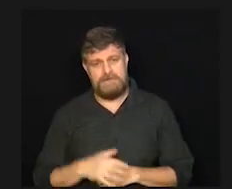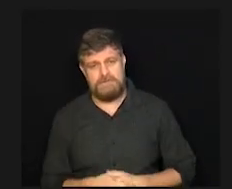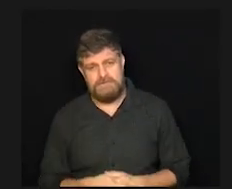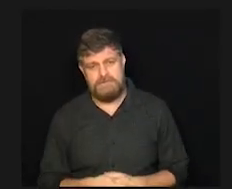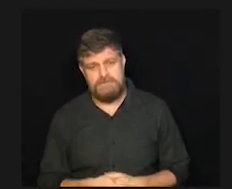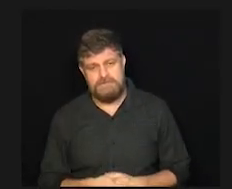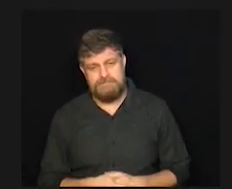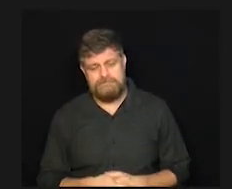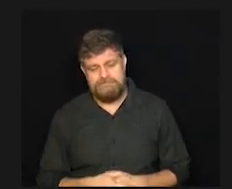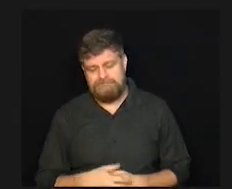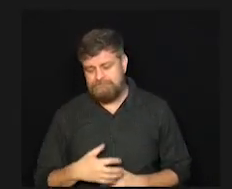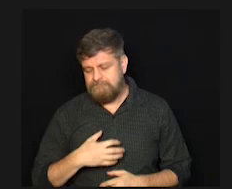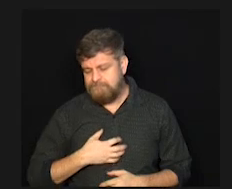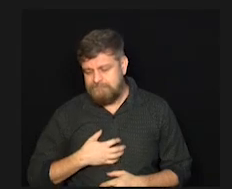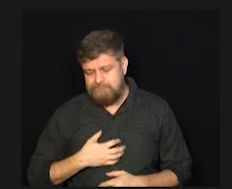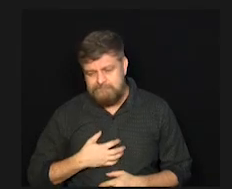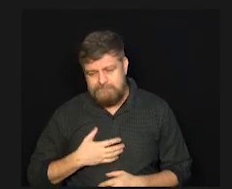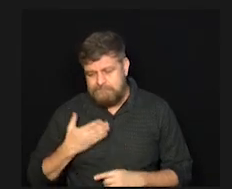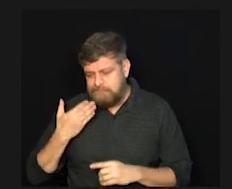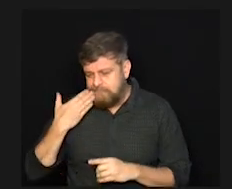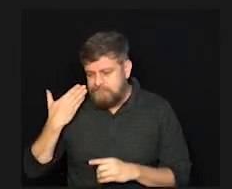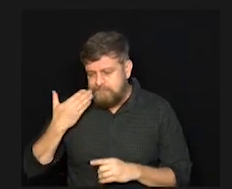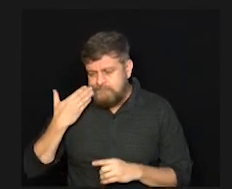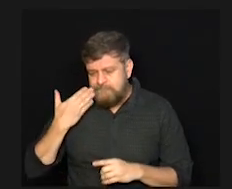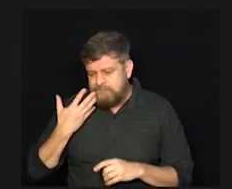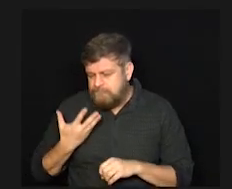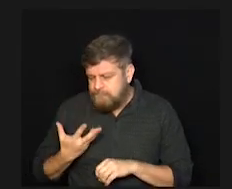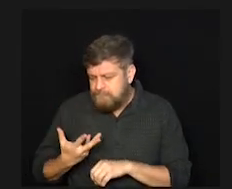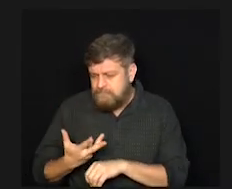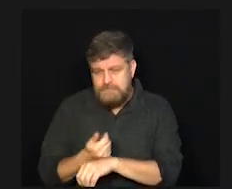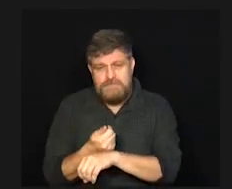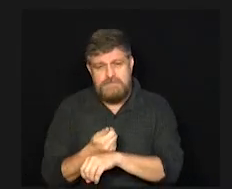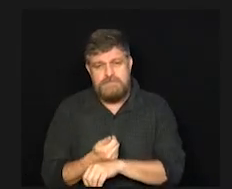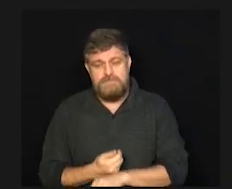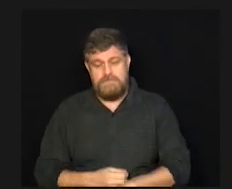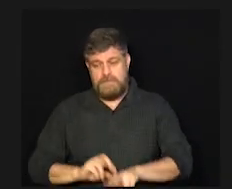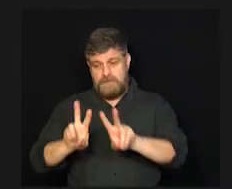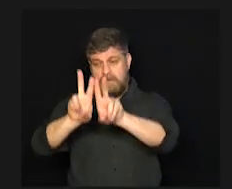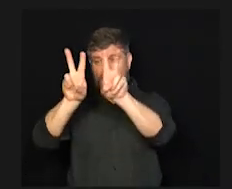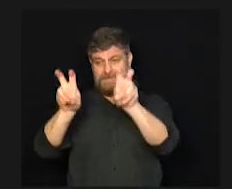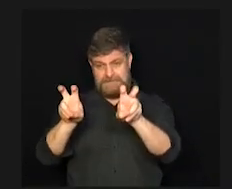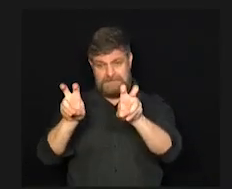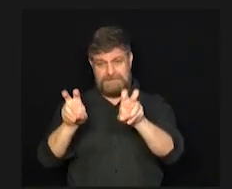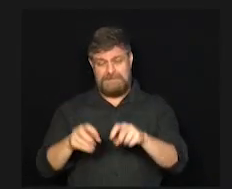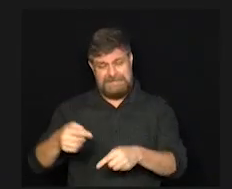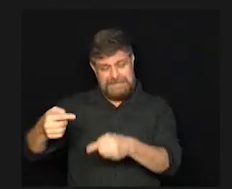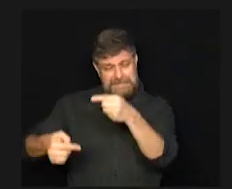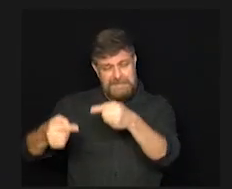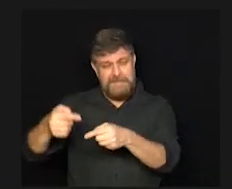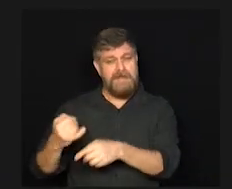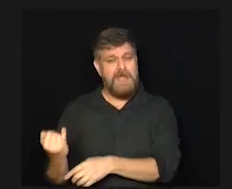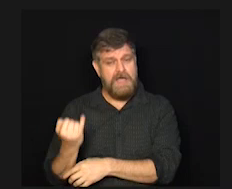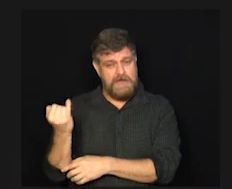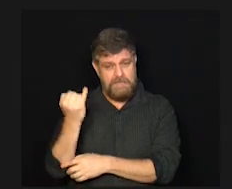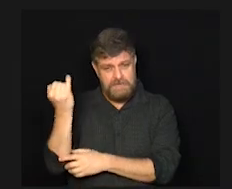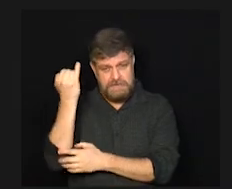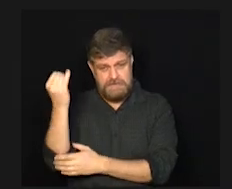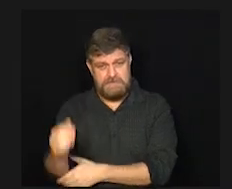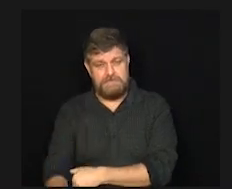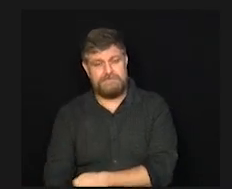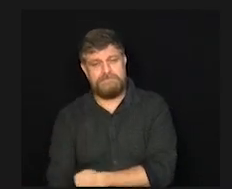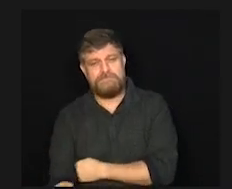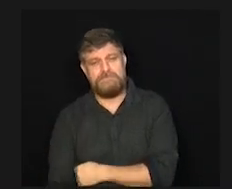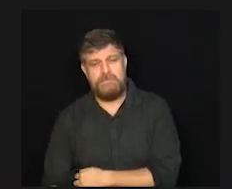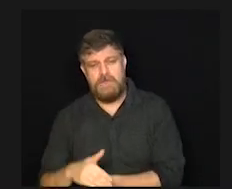muito rico o debate, né? Acho que a gente trata uma questão aqui importante. Quando